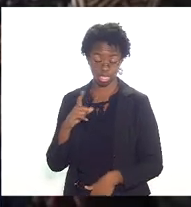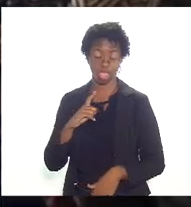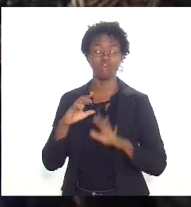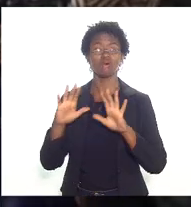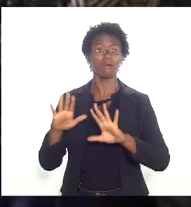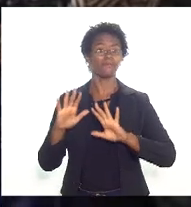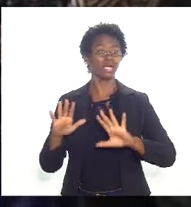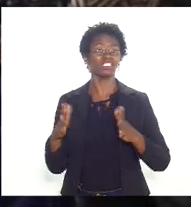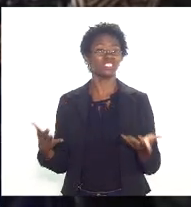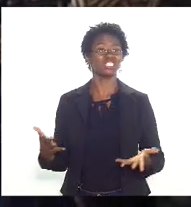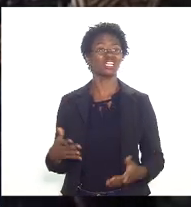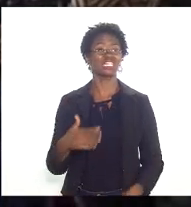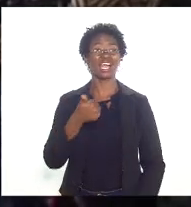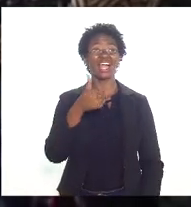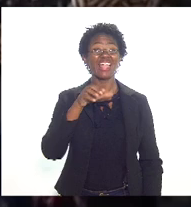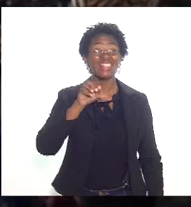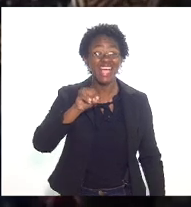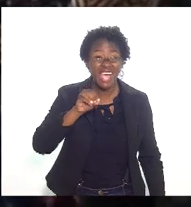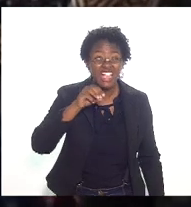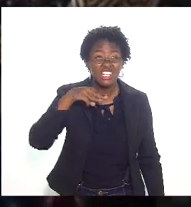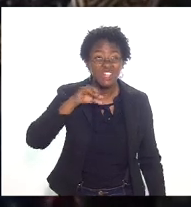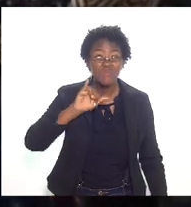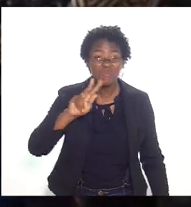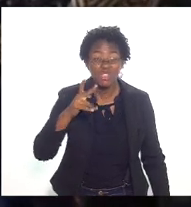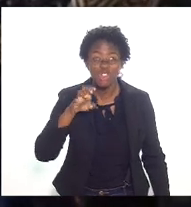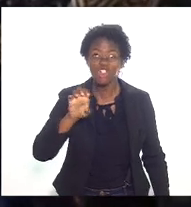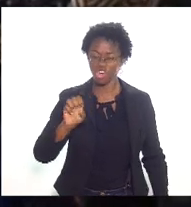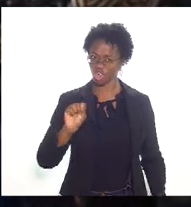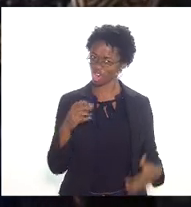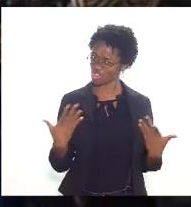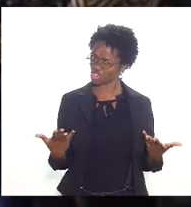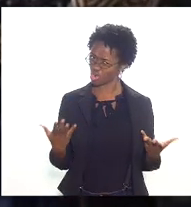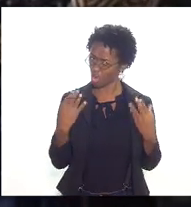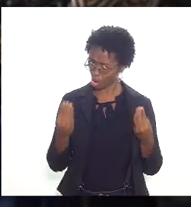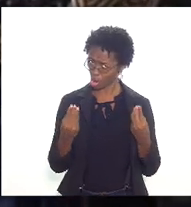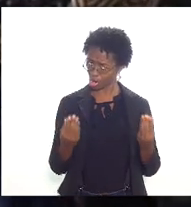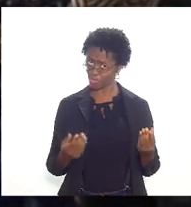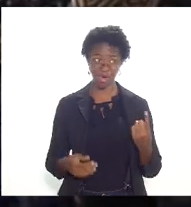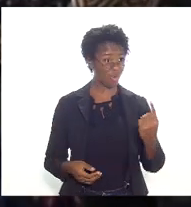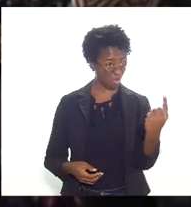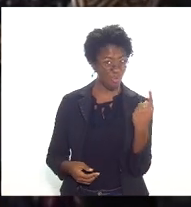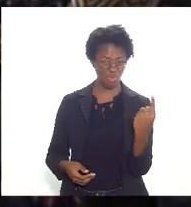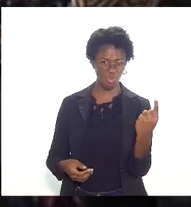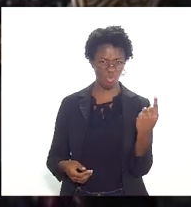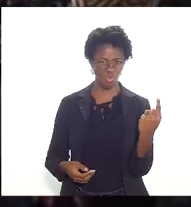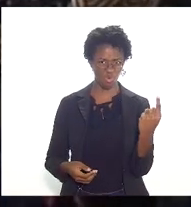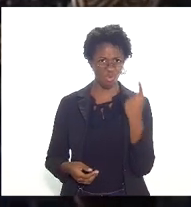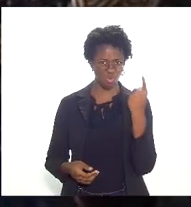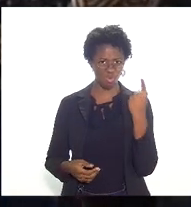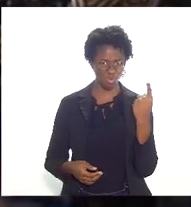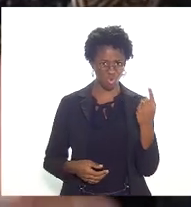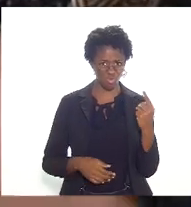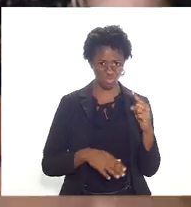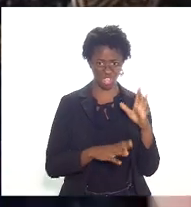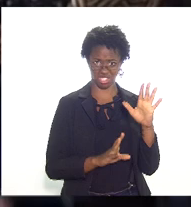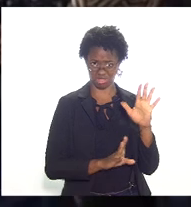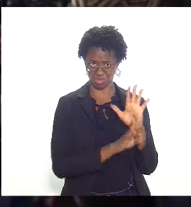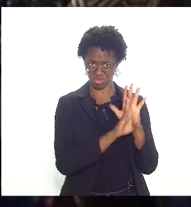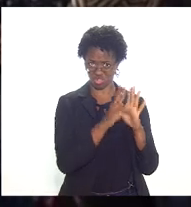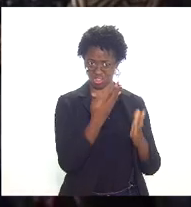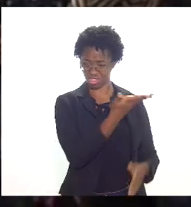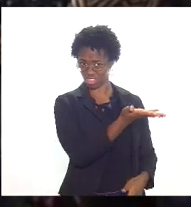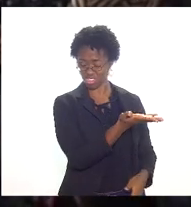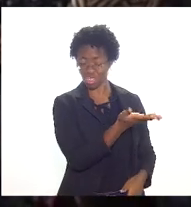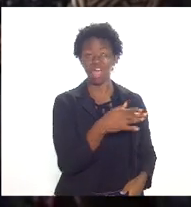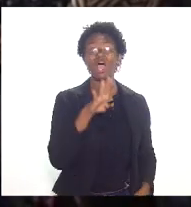irás milhões um desses processos 4 milhões para comprar pneus e